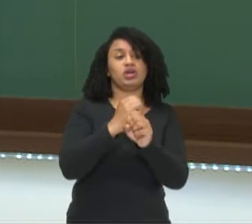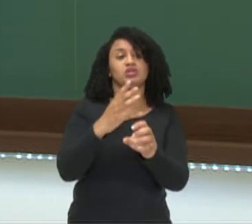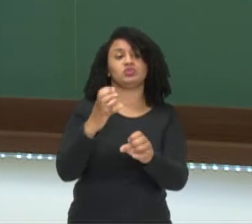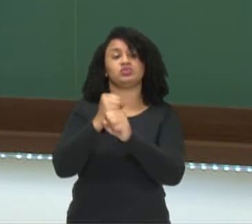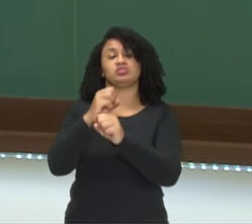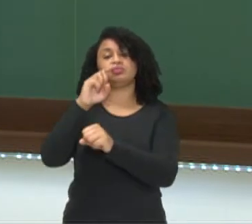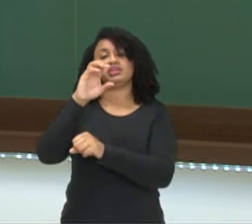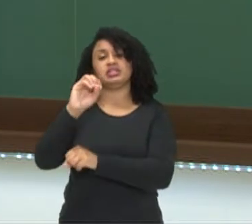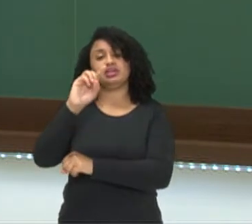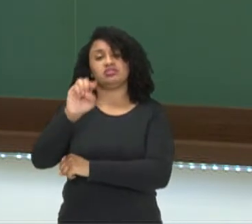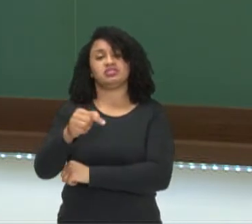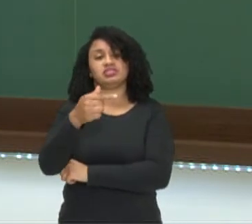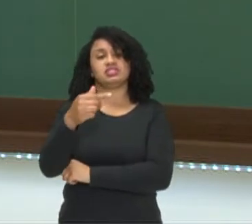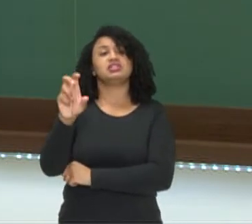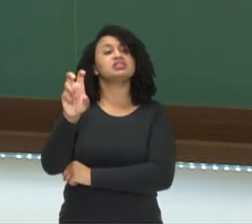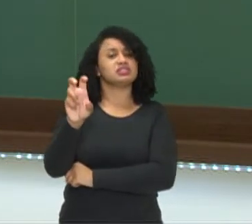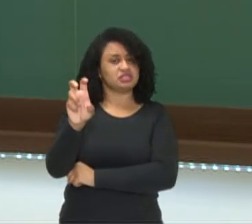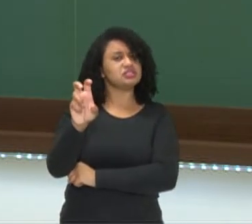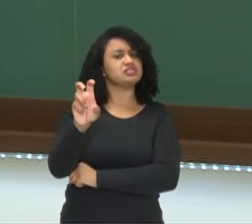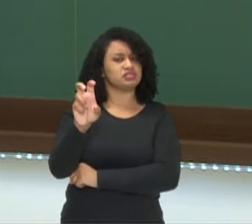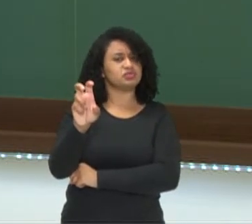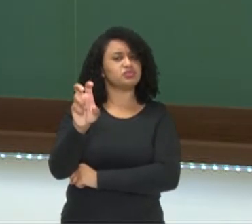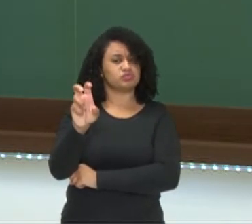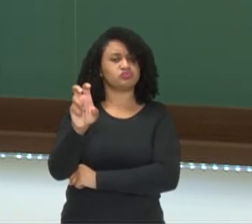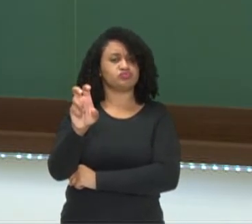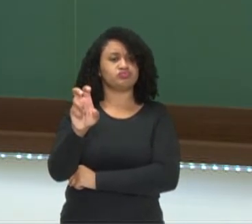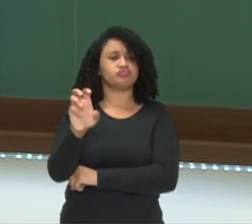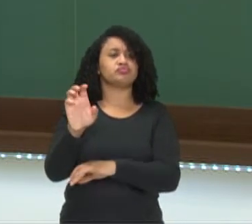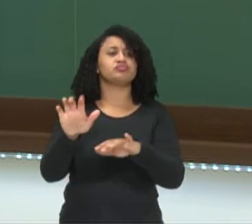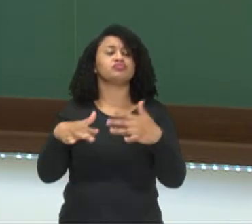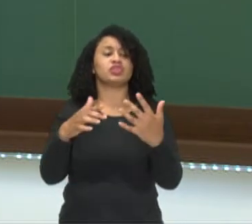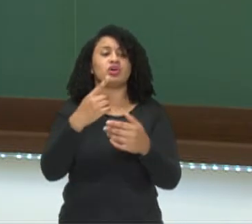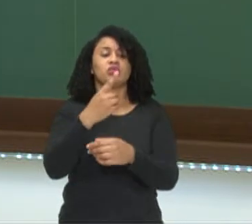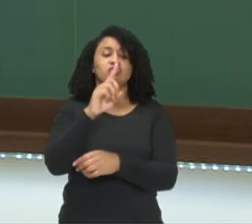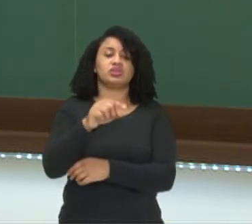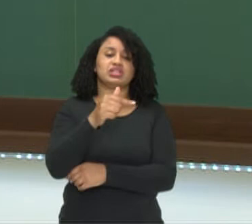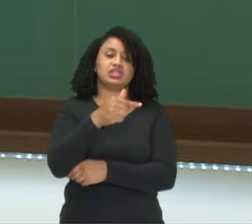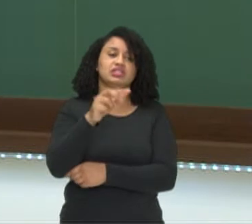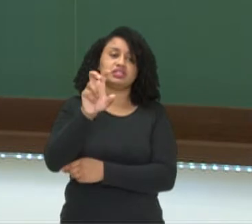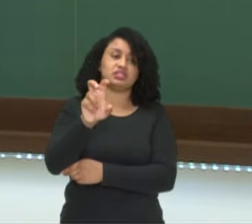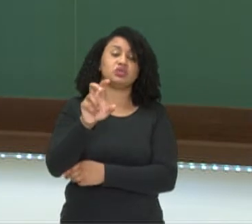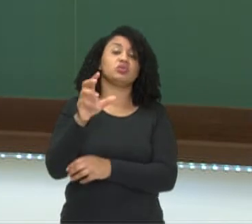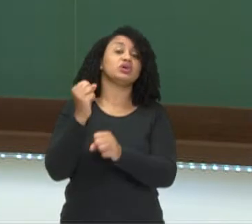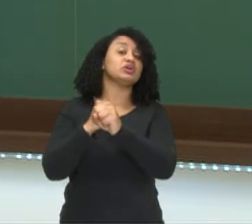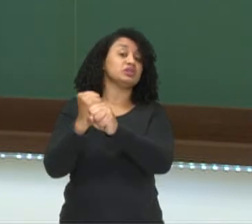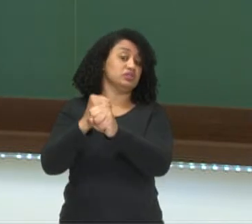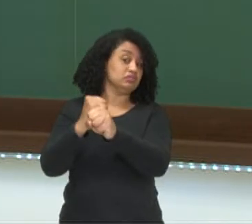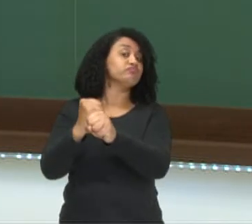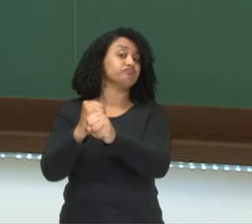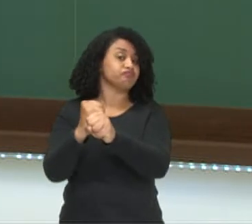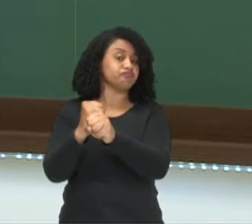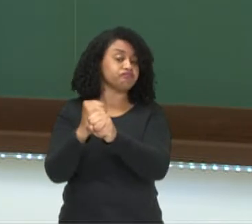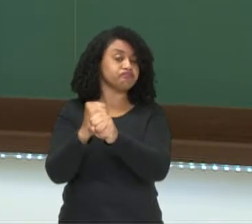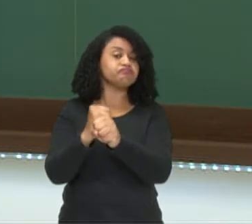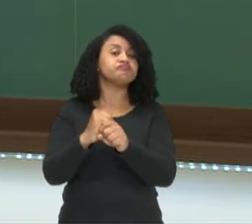mais 0,75 do outro ano. Então, vai dar 1,75 de ano.